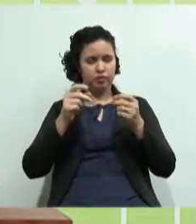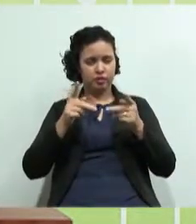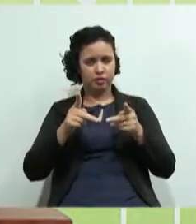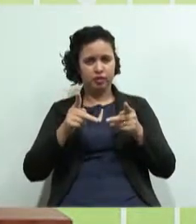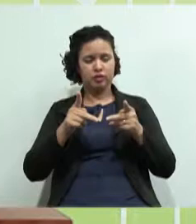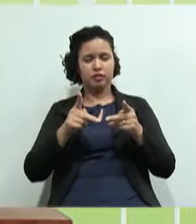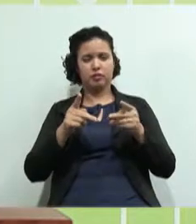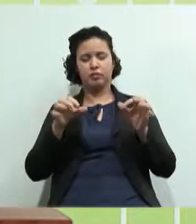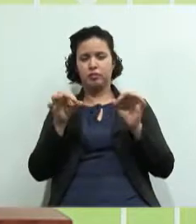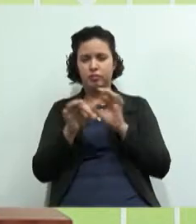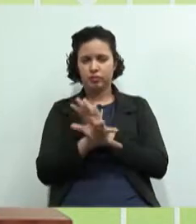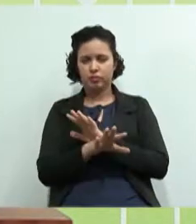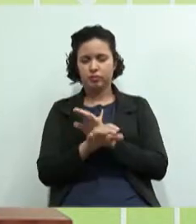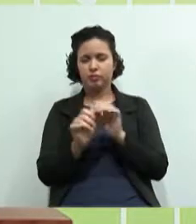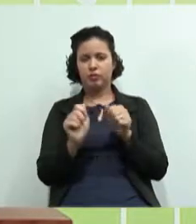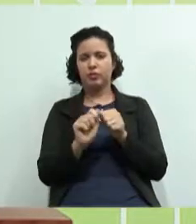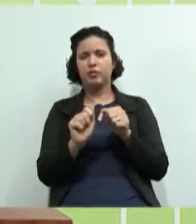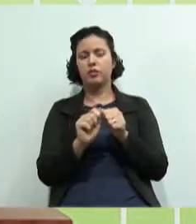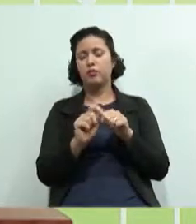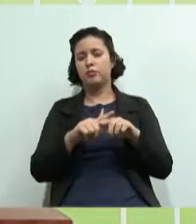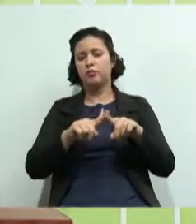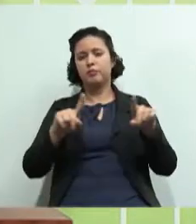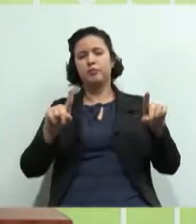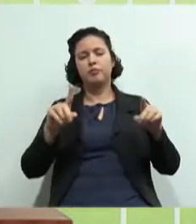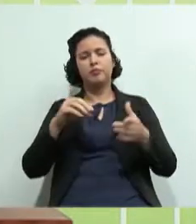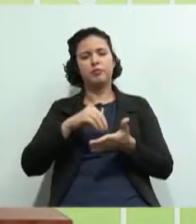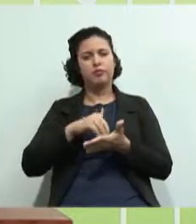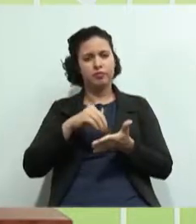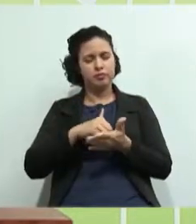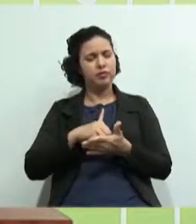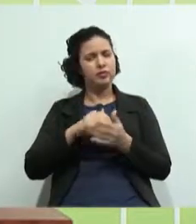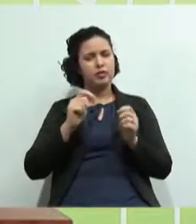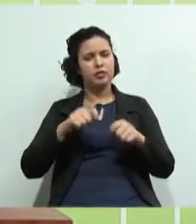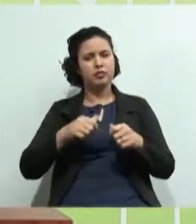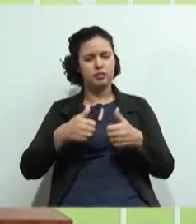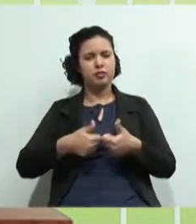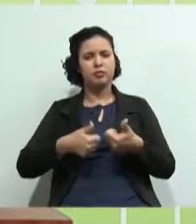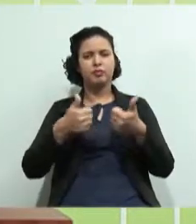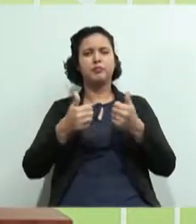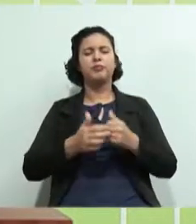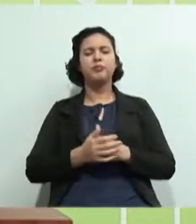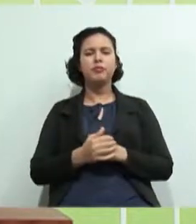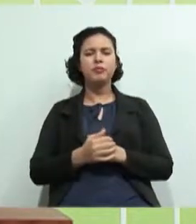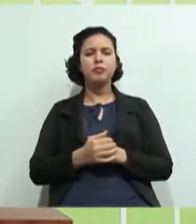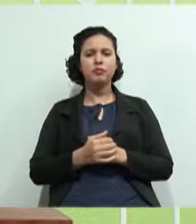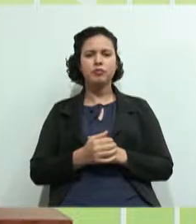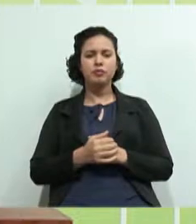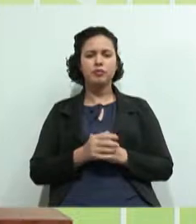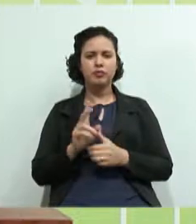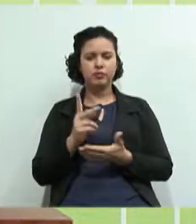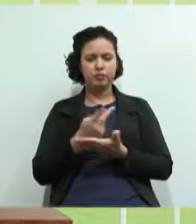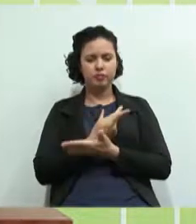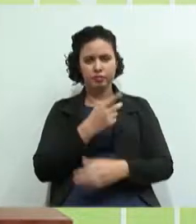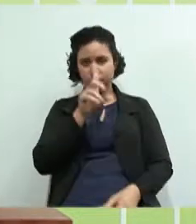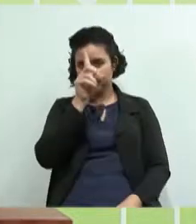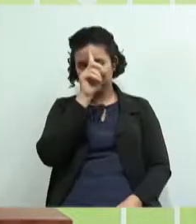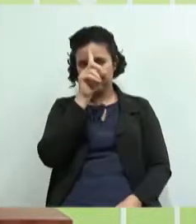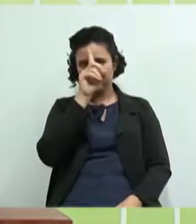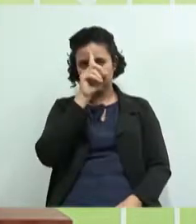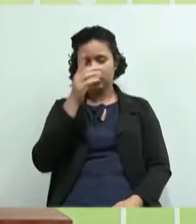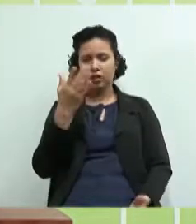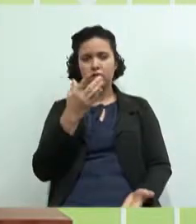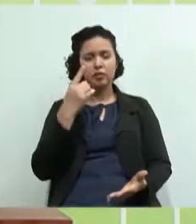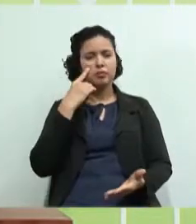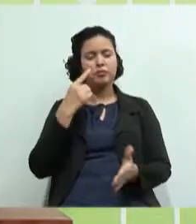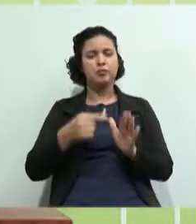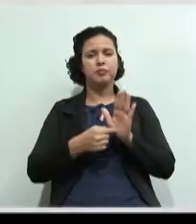Está executado? Tá. Mas poderia ser melhor, não é verdade? Isso tudo acontece na nossa rotina, no nosso dia a dia. Vamos para mais um